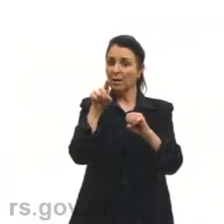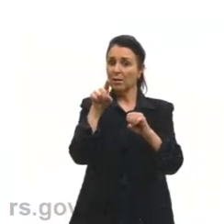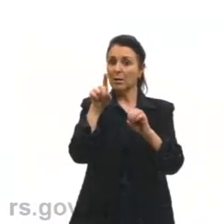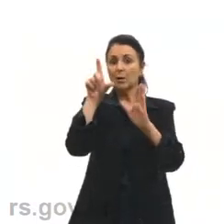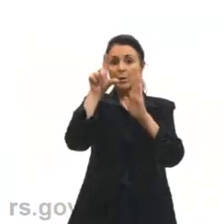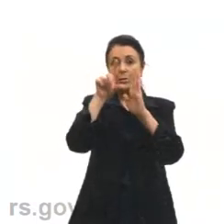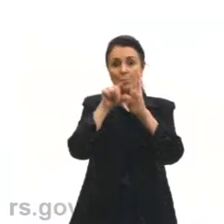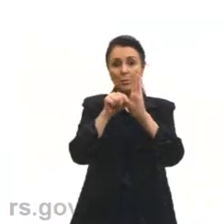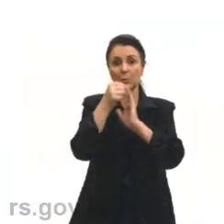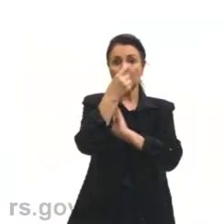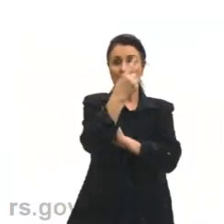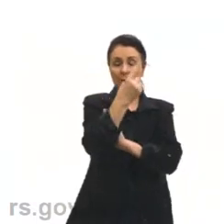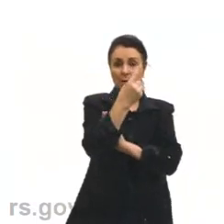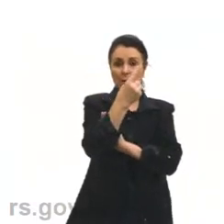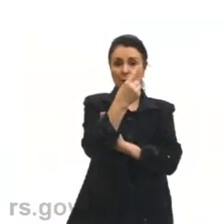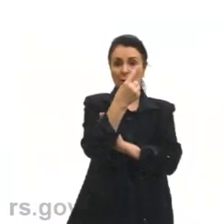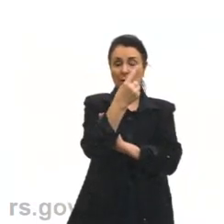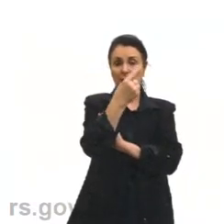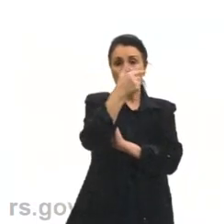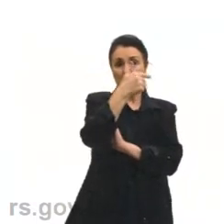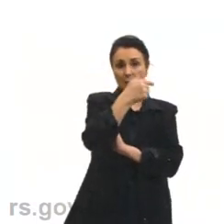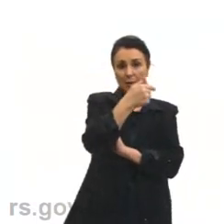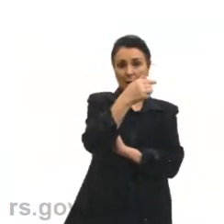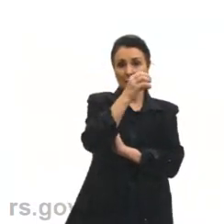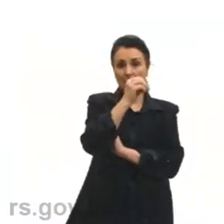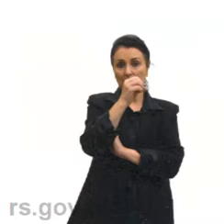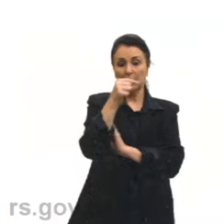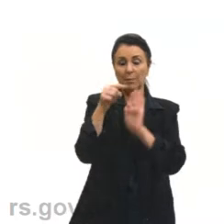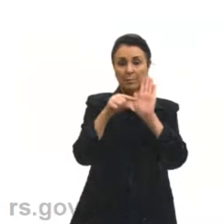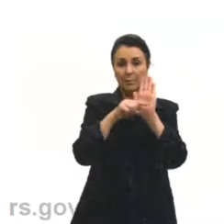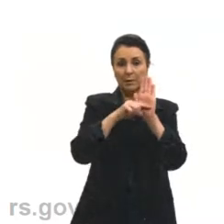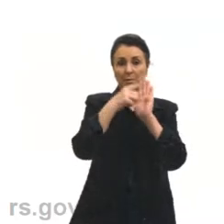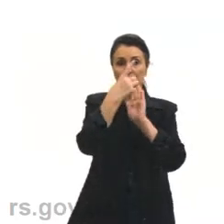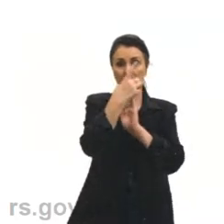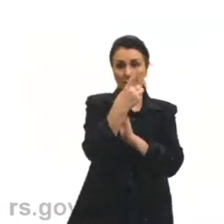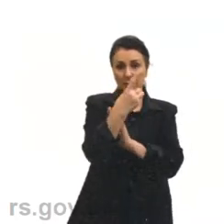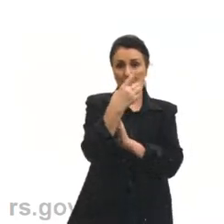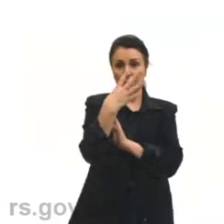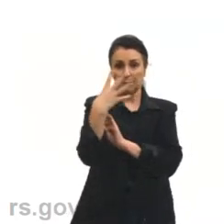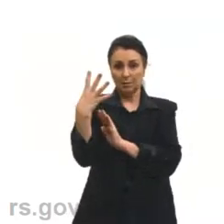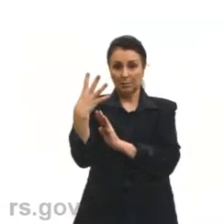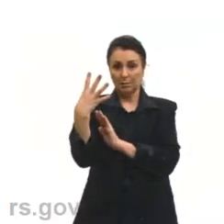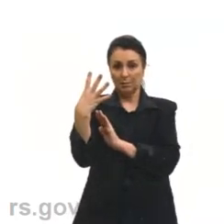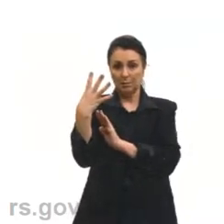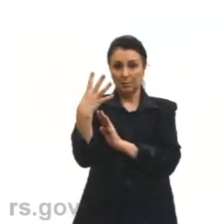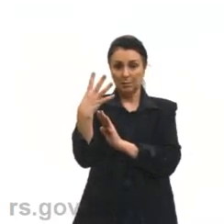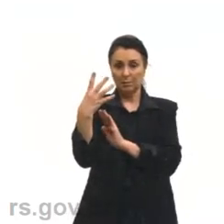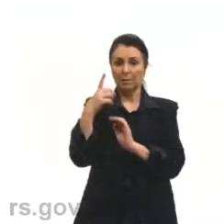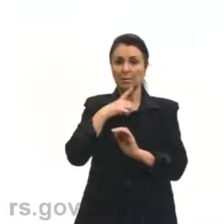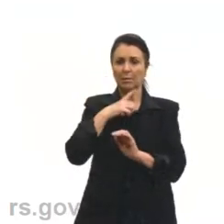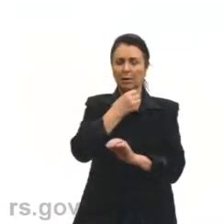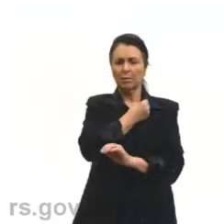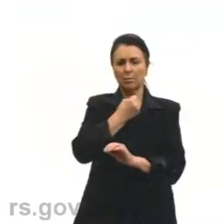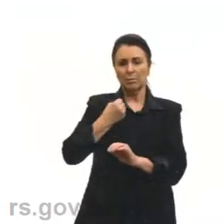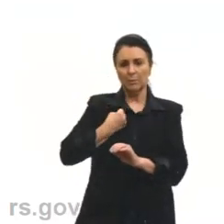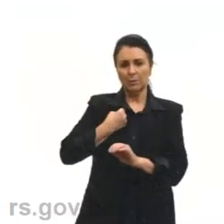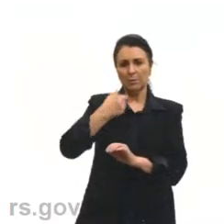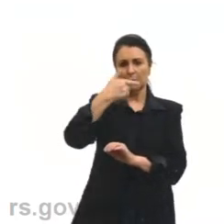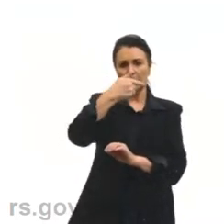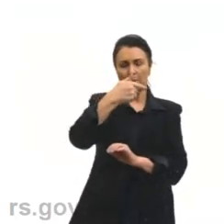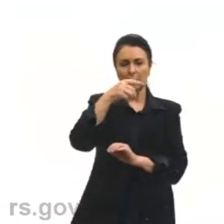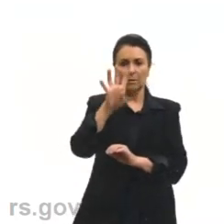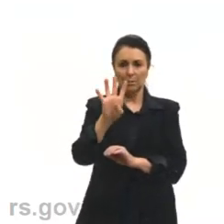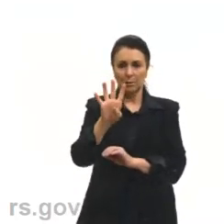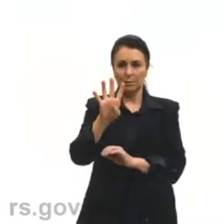diminuir 144 70 - 144 eu vou ter 74 na que é o meu número de